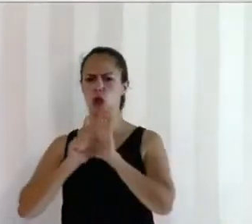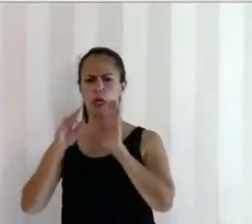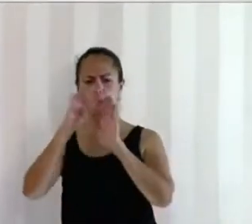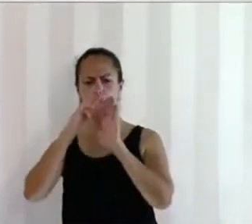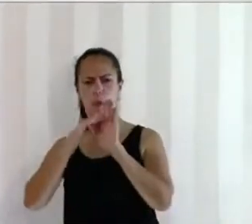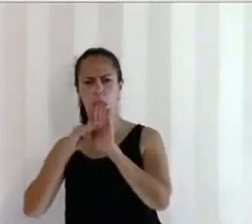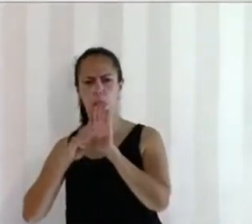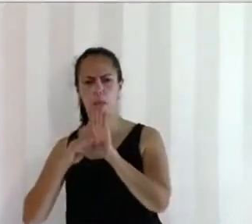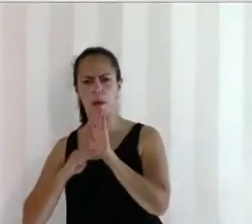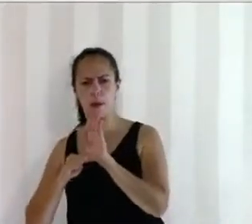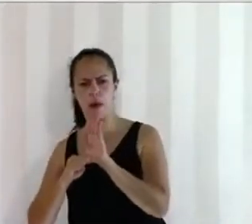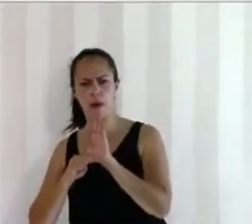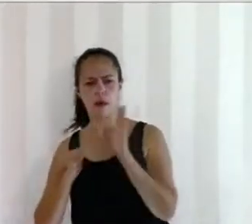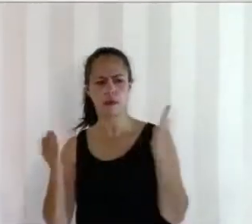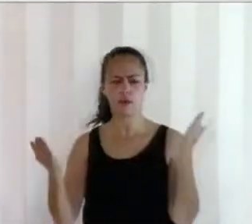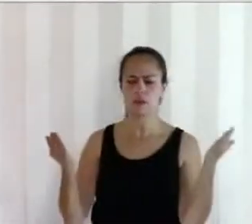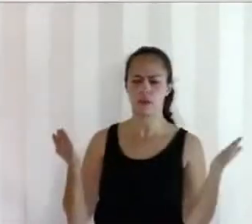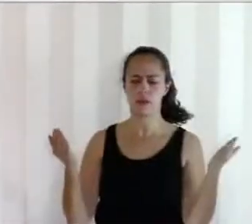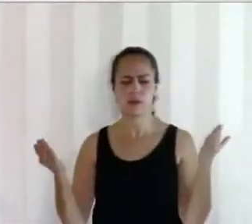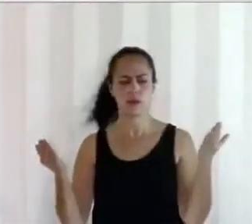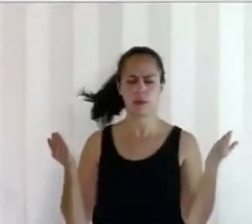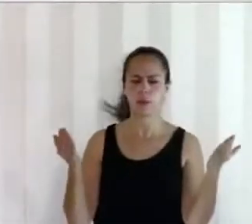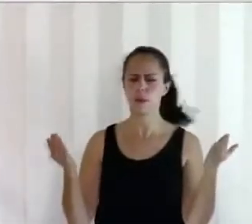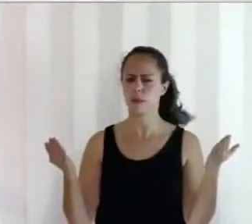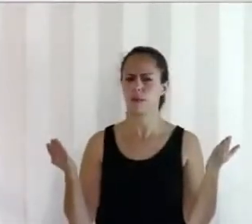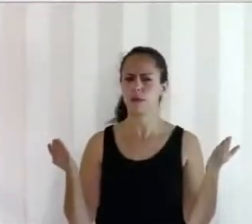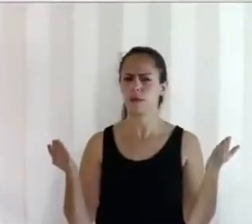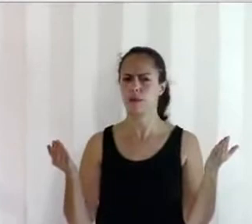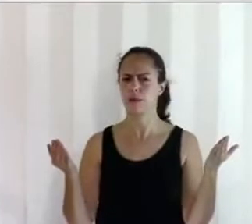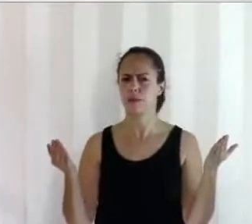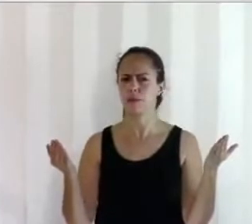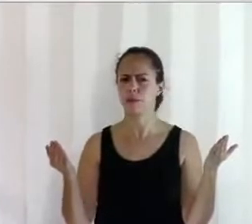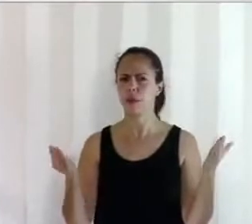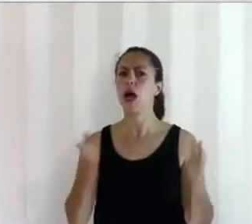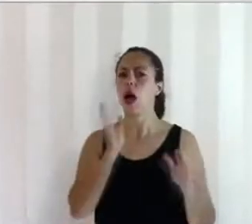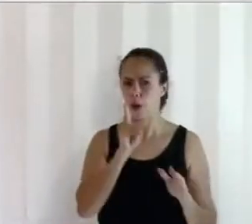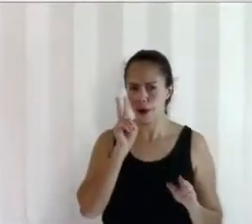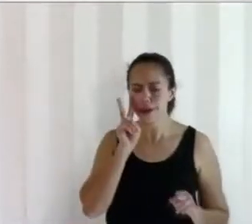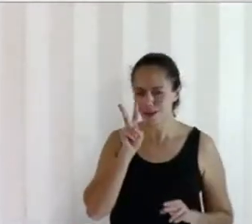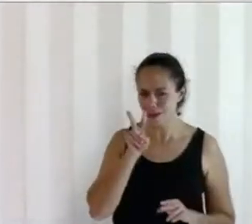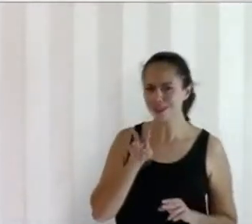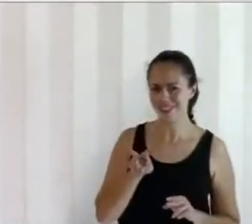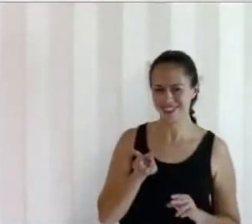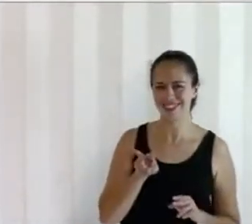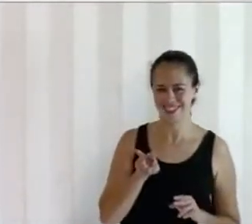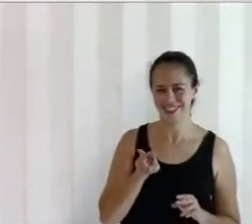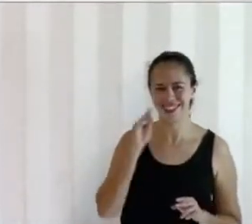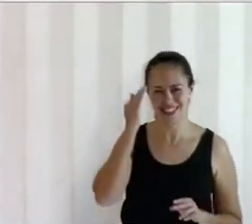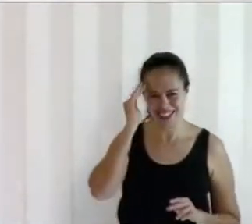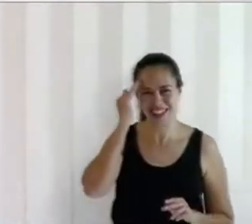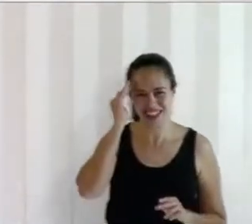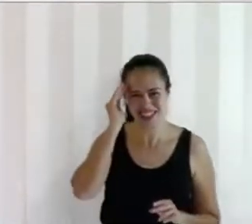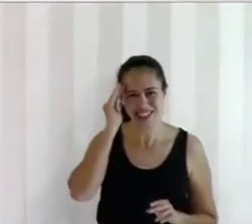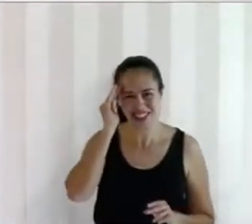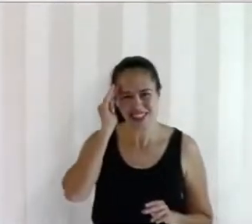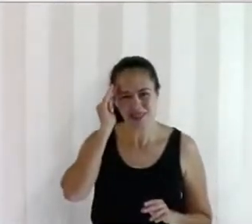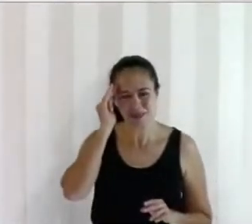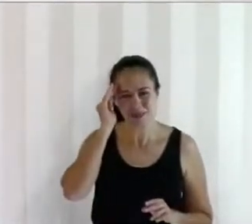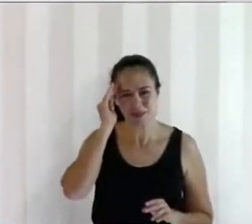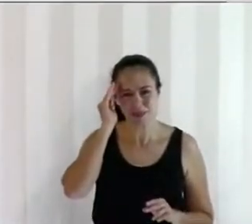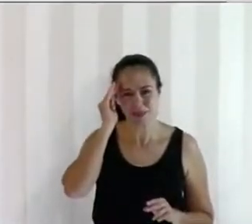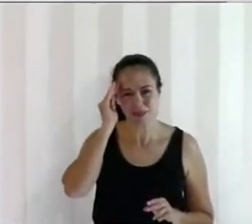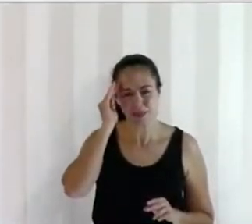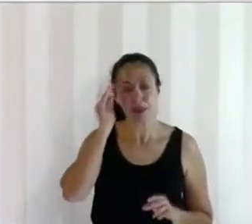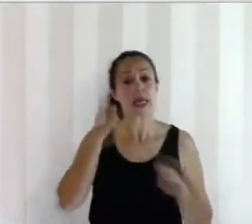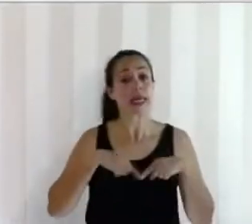judeus não eram reconhecidas por Jesus? Lembre que nós estamos dentro da divisão ou da ênfase, o que não é